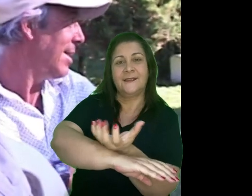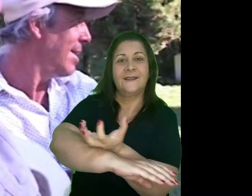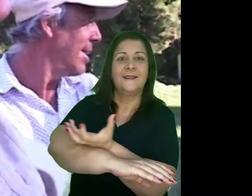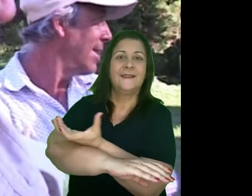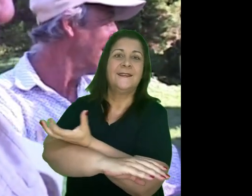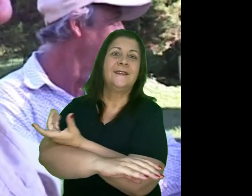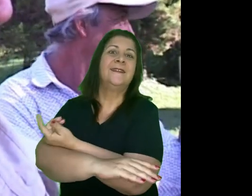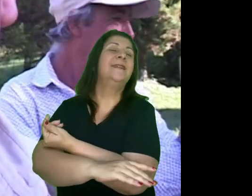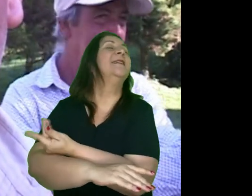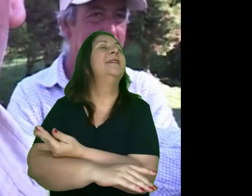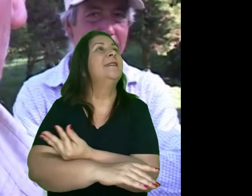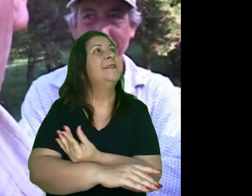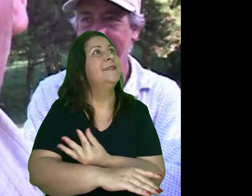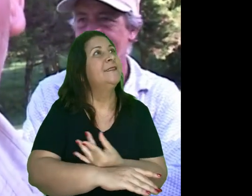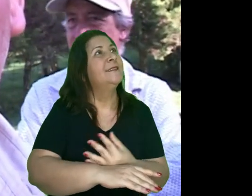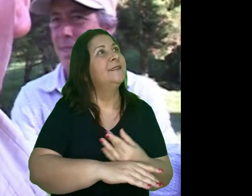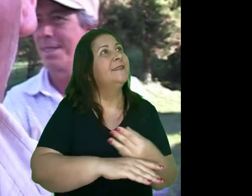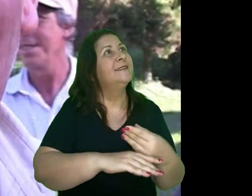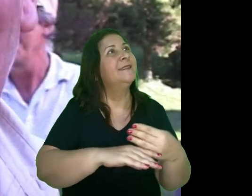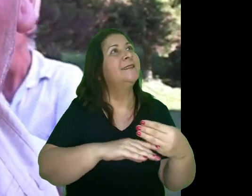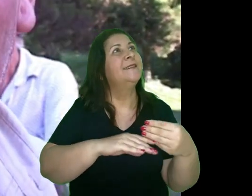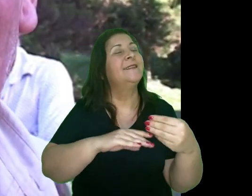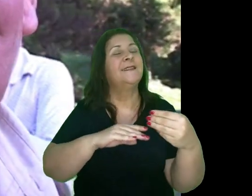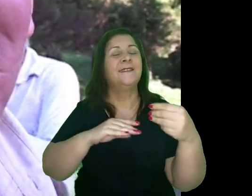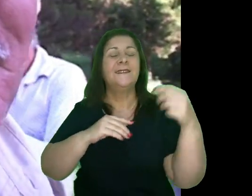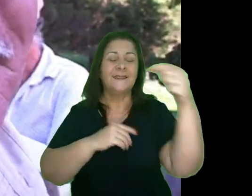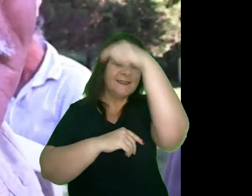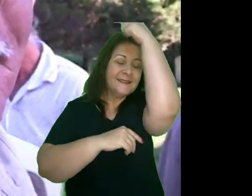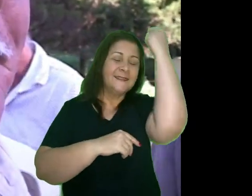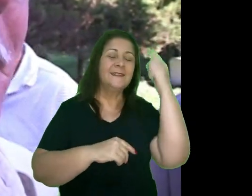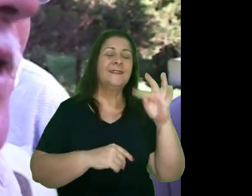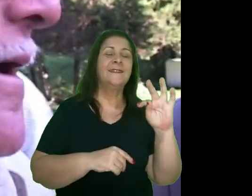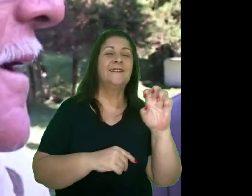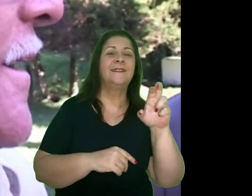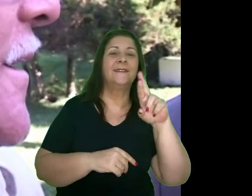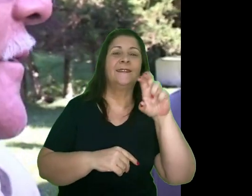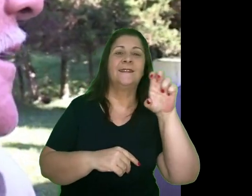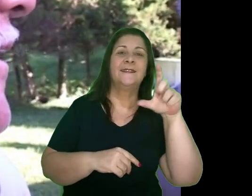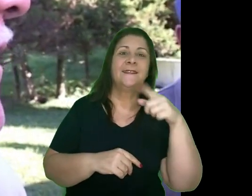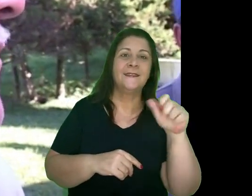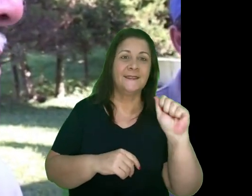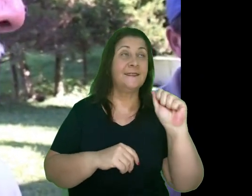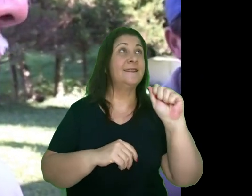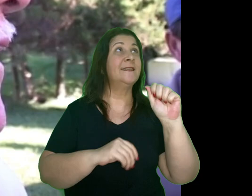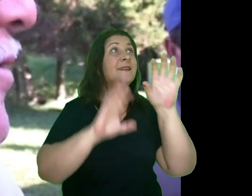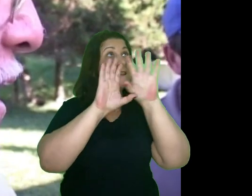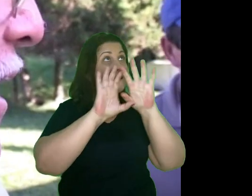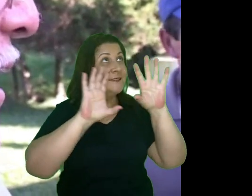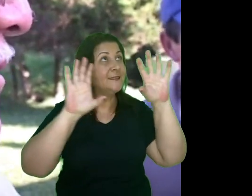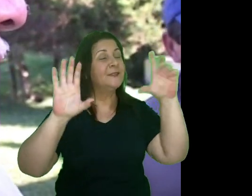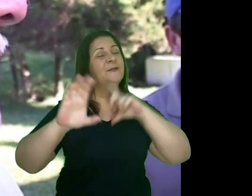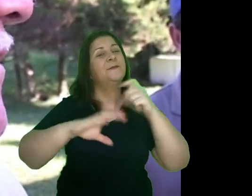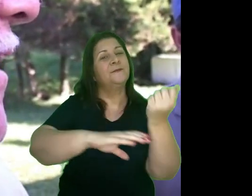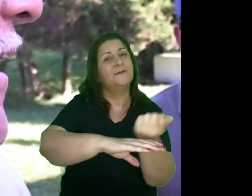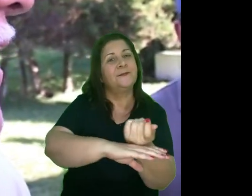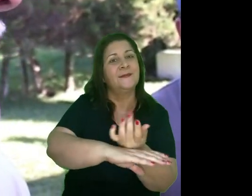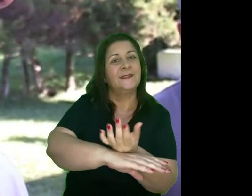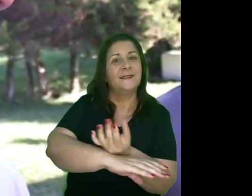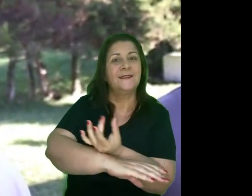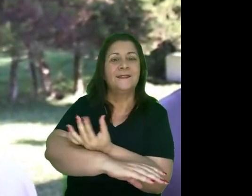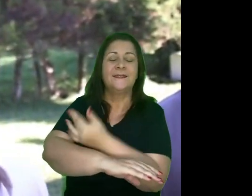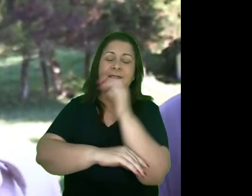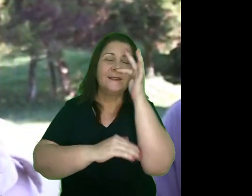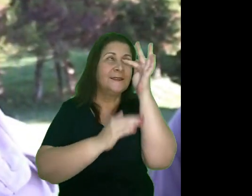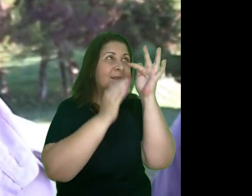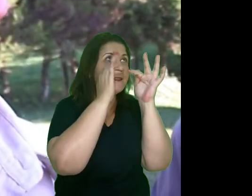jardim, é o jardim de Santa Teresa. Oi, lá no céu tem um